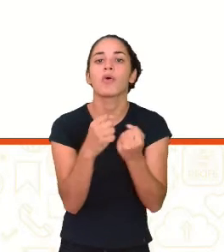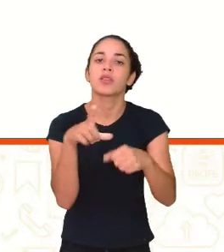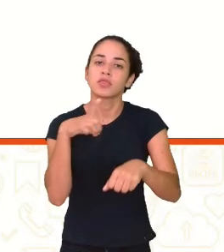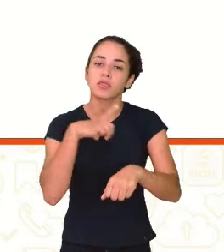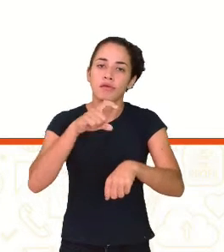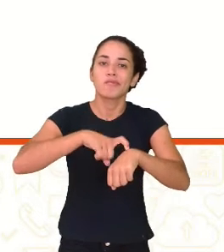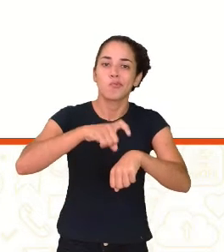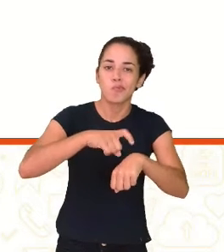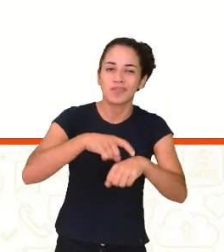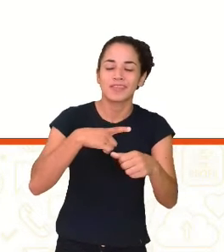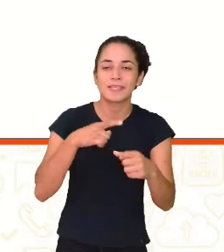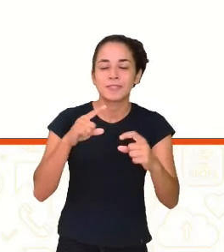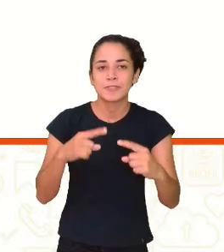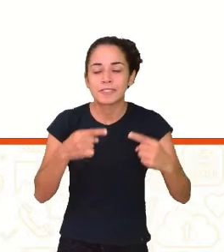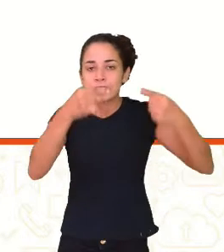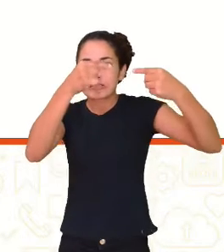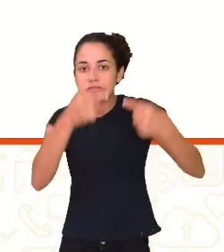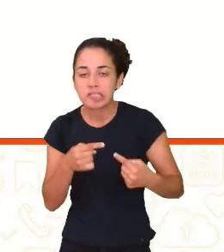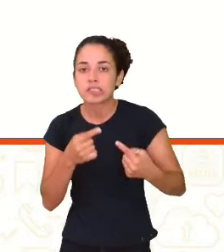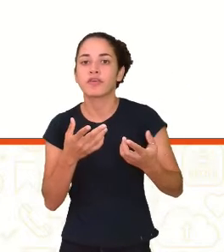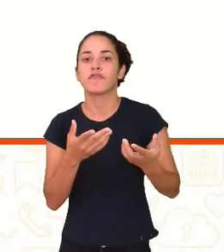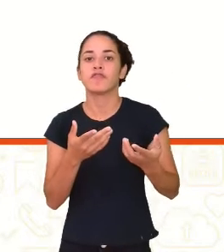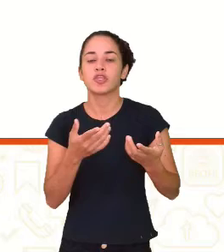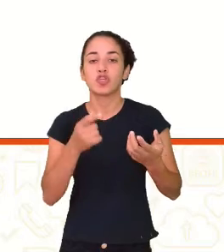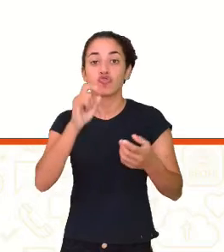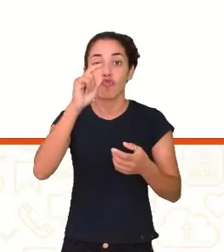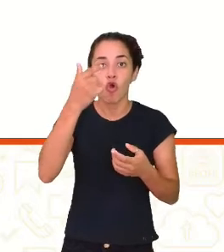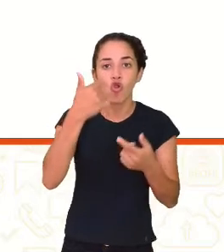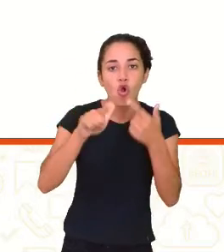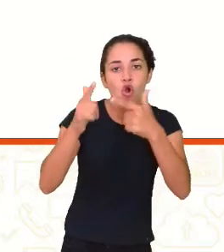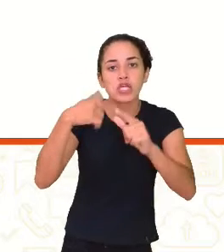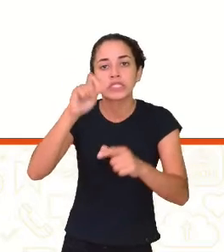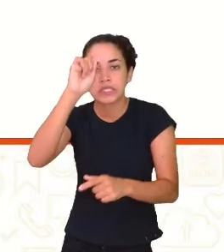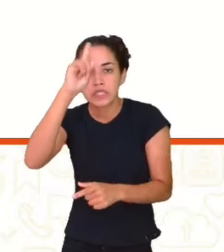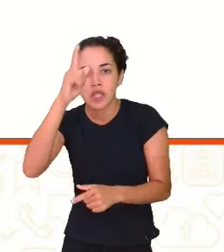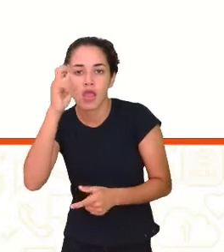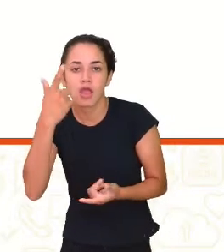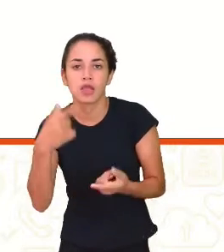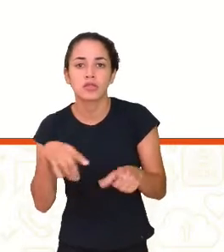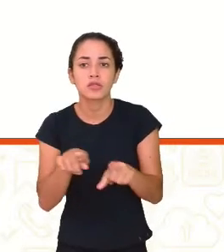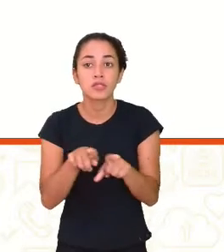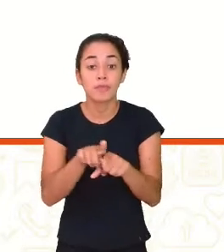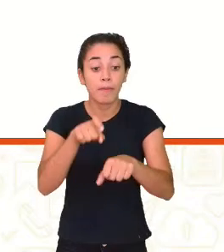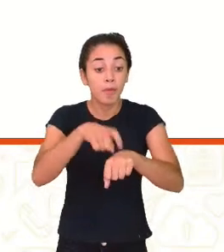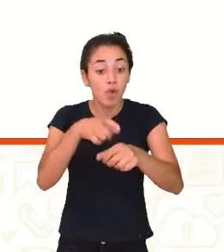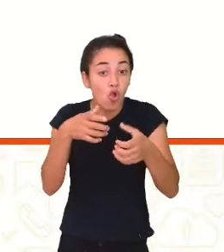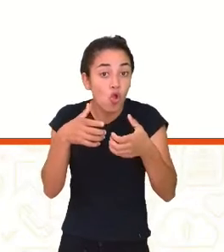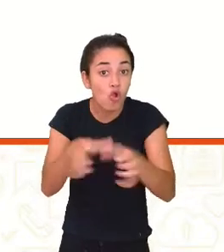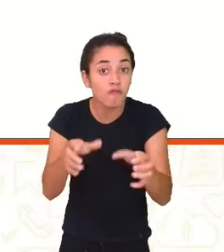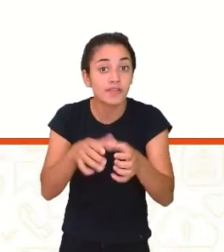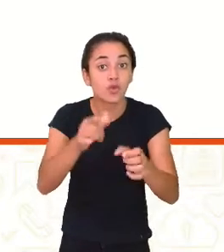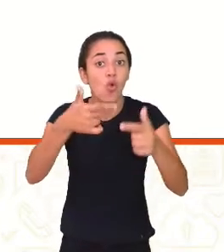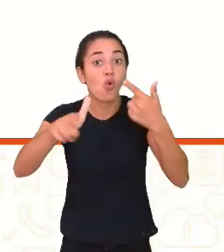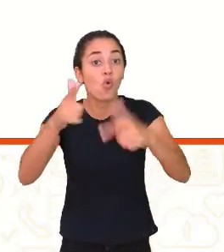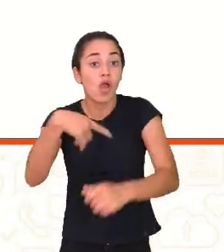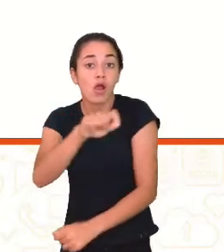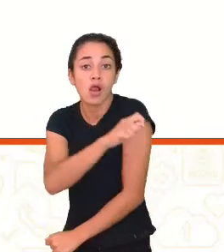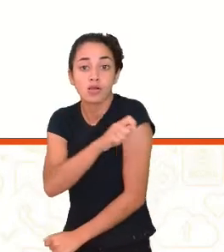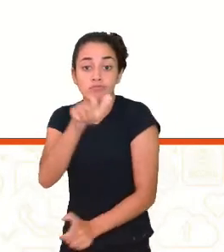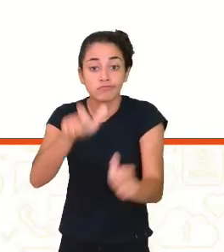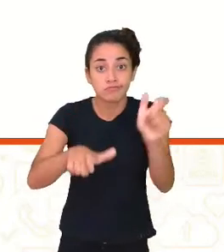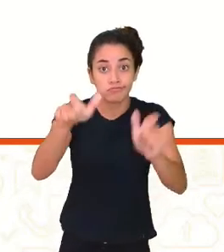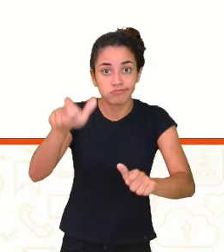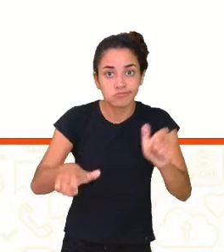os confrontos de novas ideias e, a partir das vivências com outros estudantes,